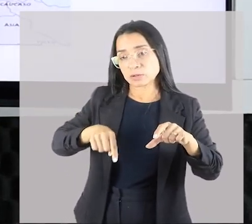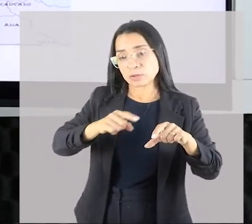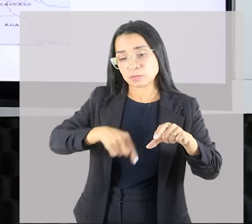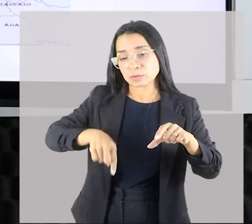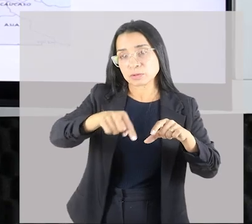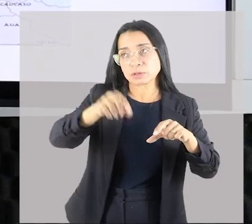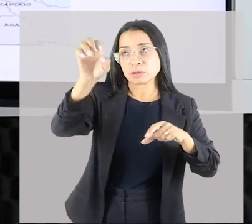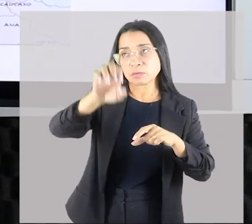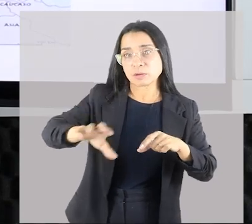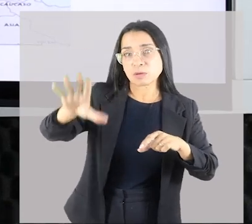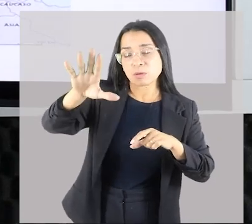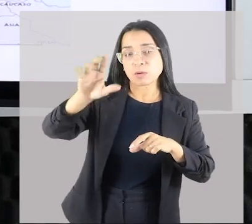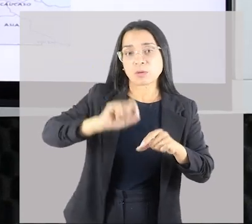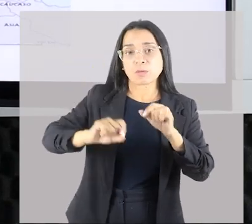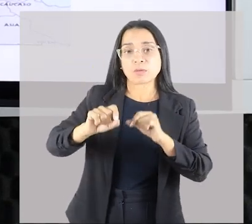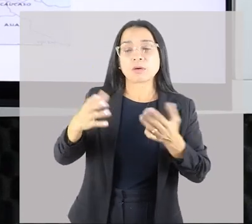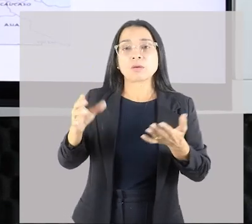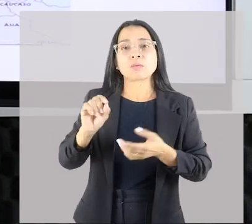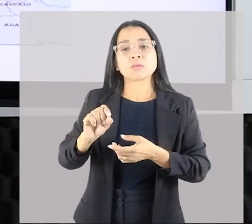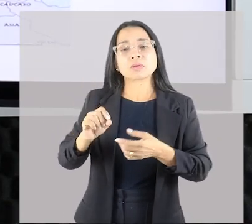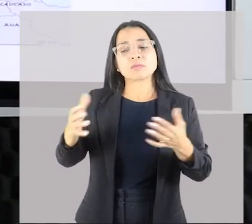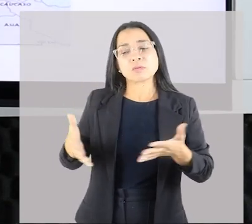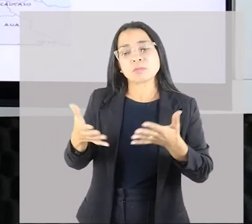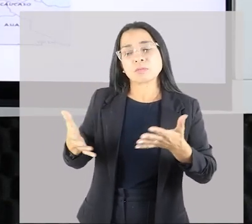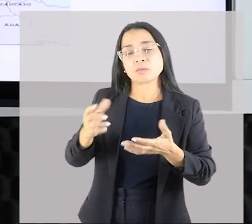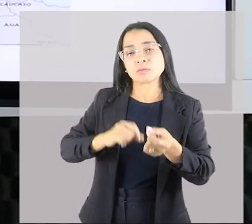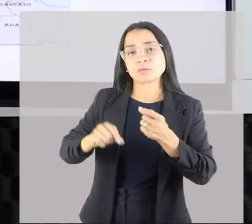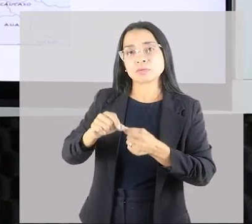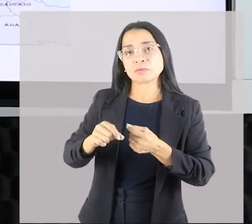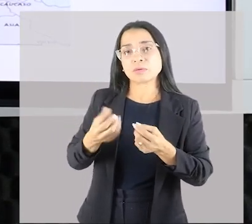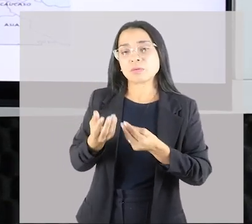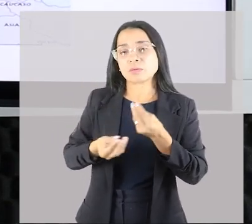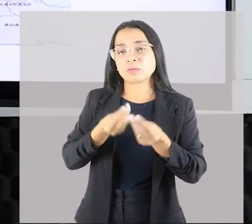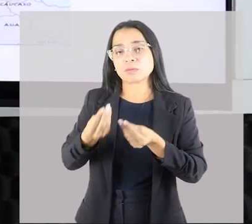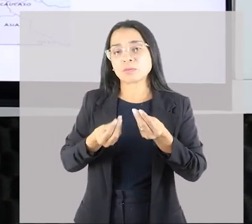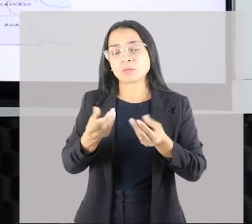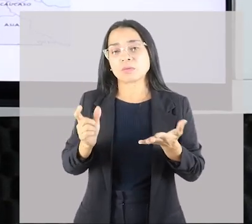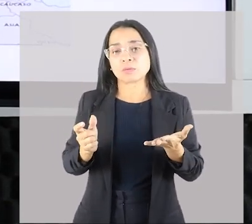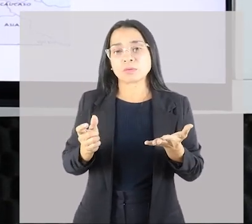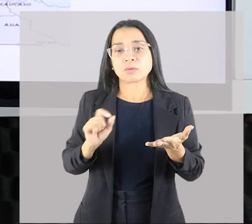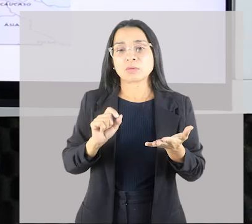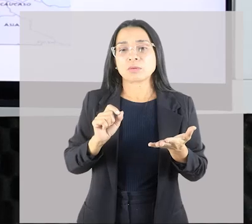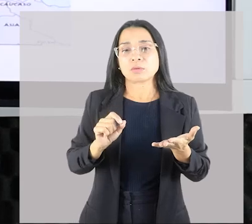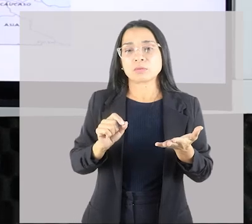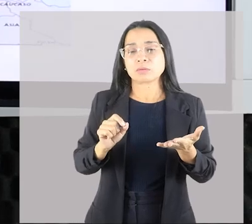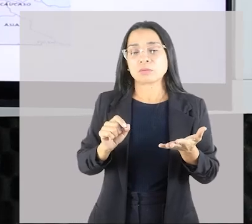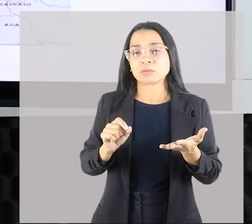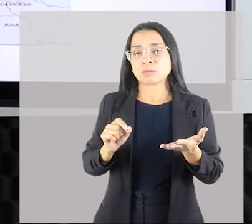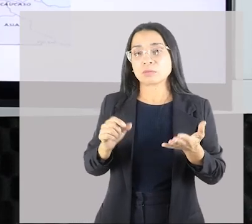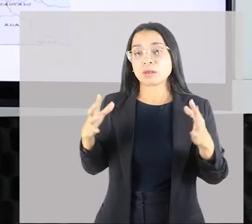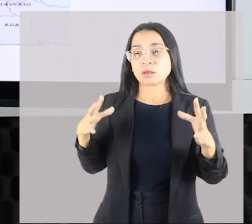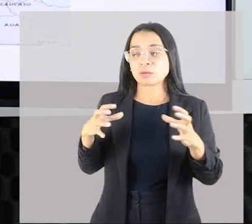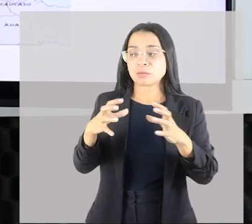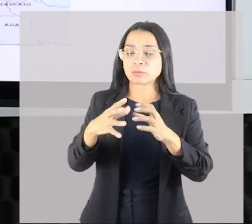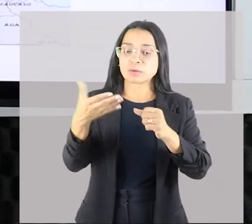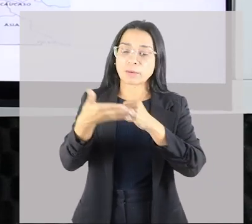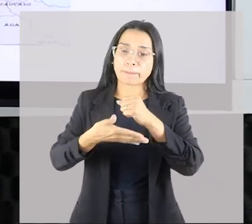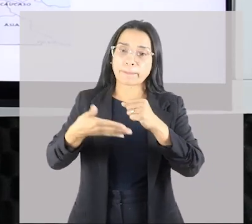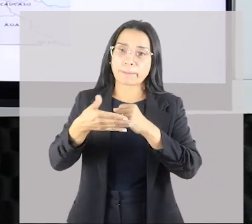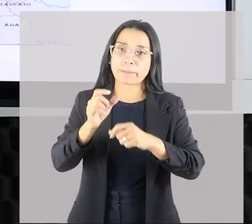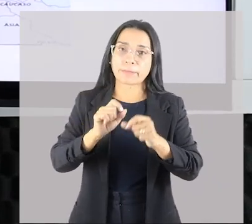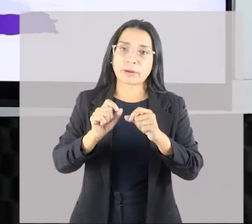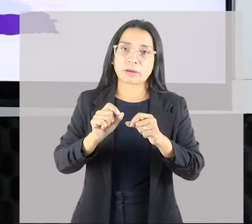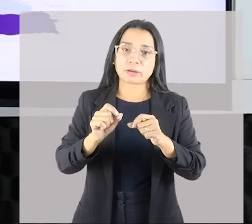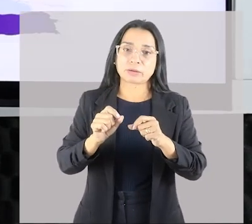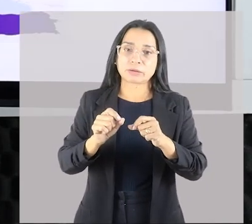à Europa Ocidental. O que foi que motivou, Marcos, de maneira mais específica nesse momento, este conflito? A base desse